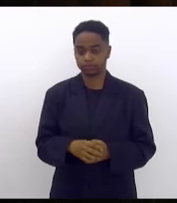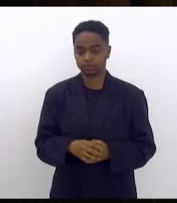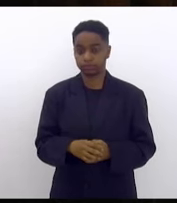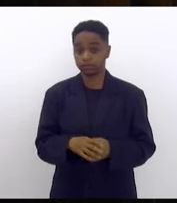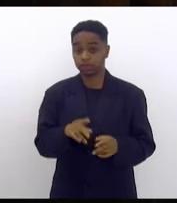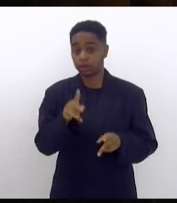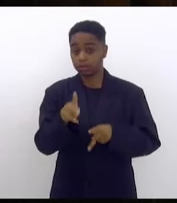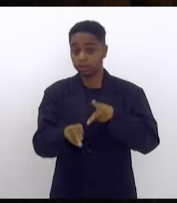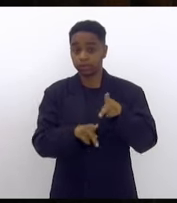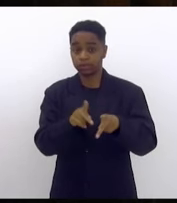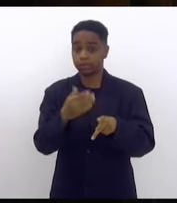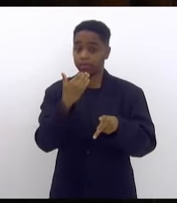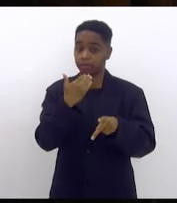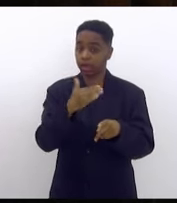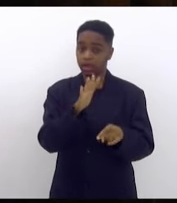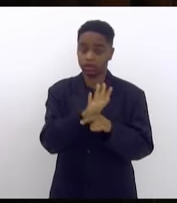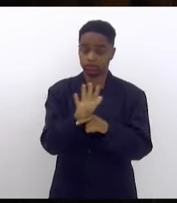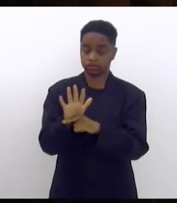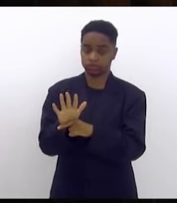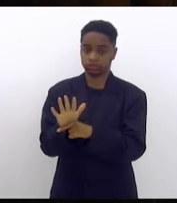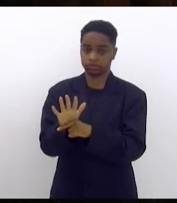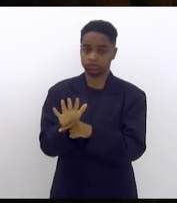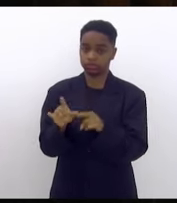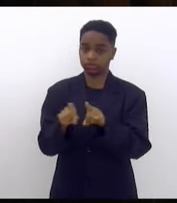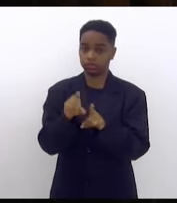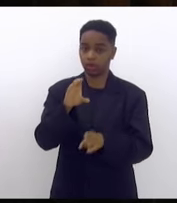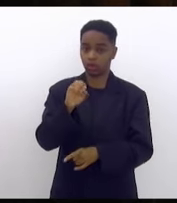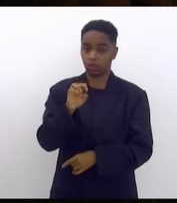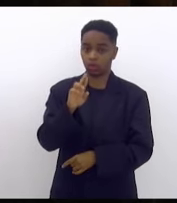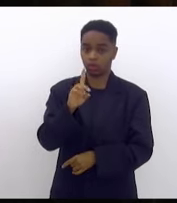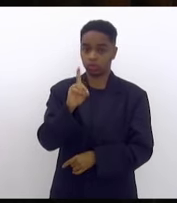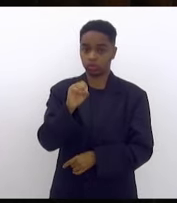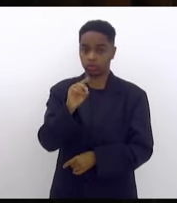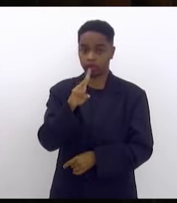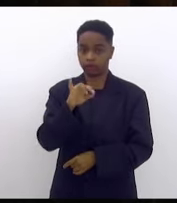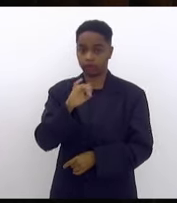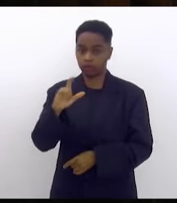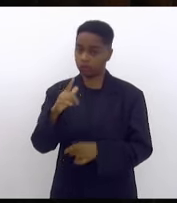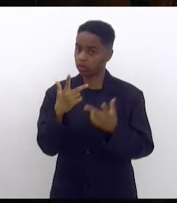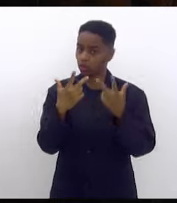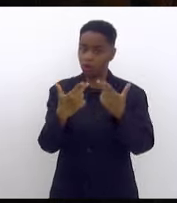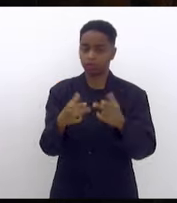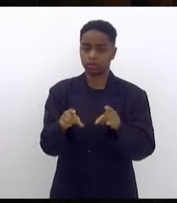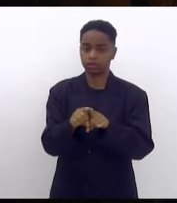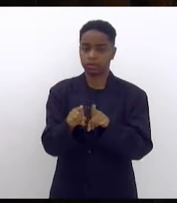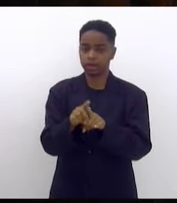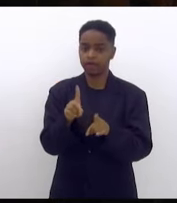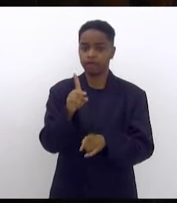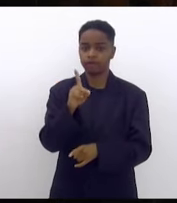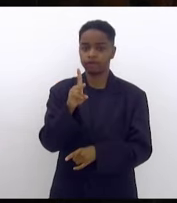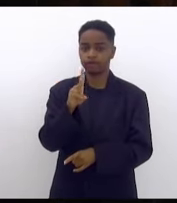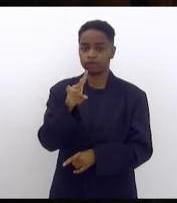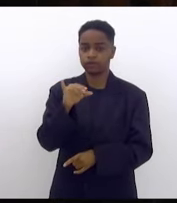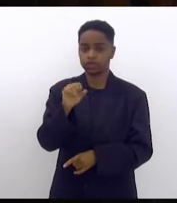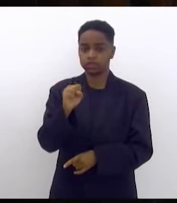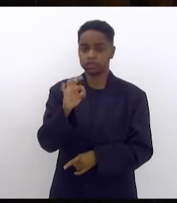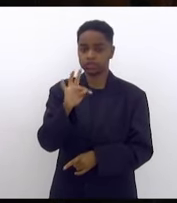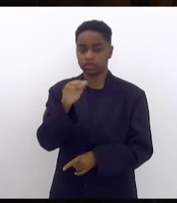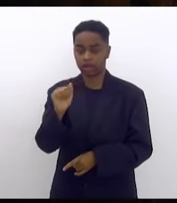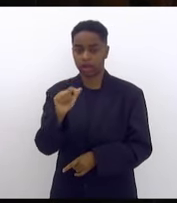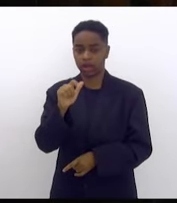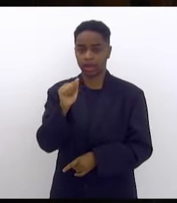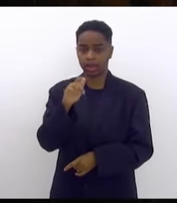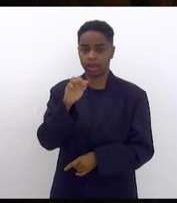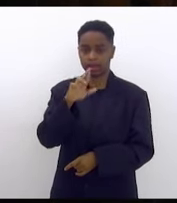população está pedindo socorro. Em Cordovil, idem. Em Vista Alegre, a mesma coisa. Vicente Carvalho, a